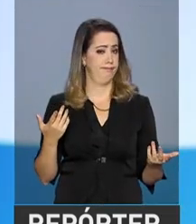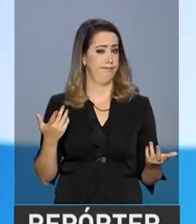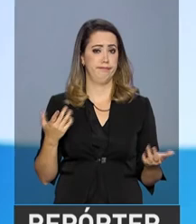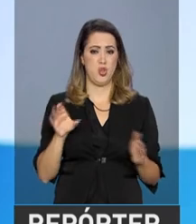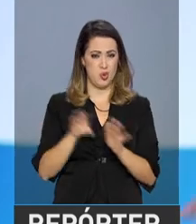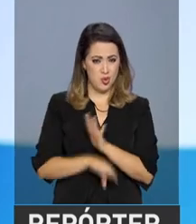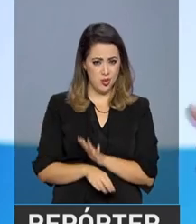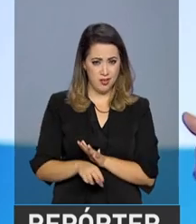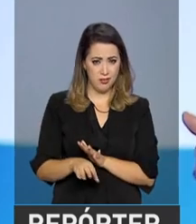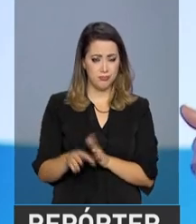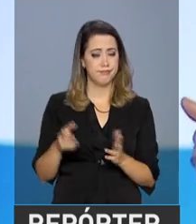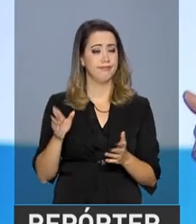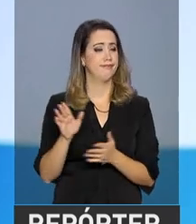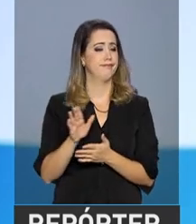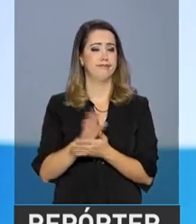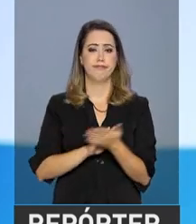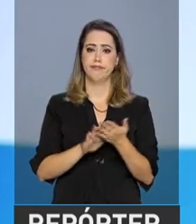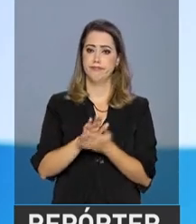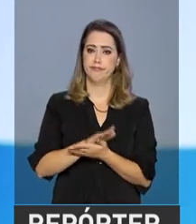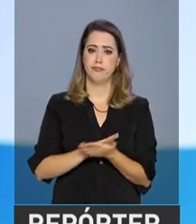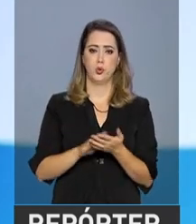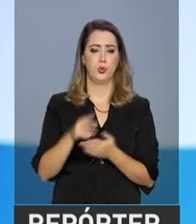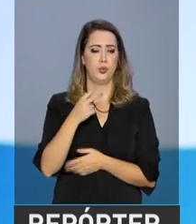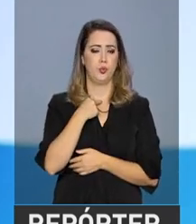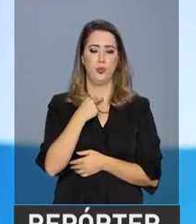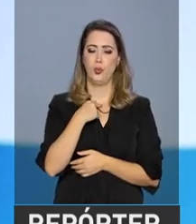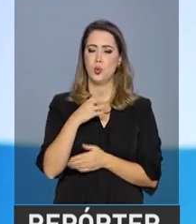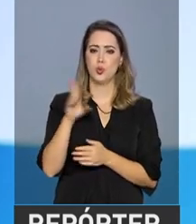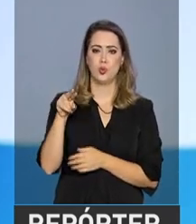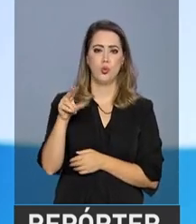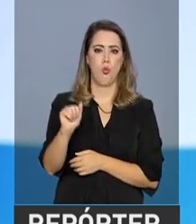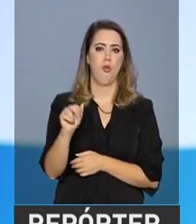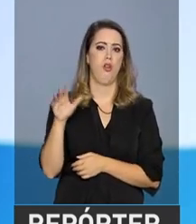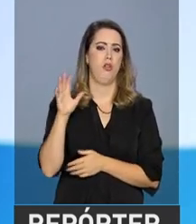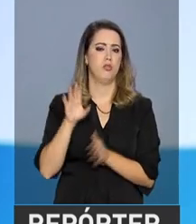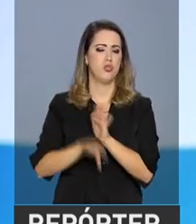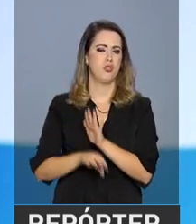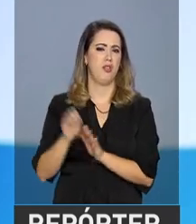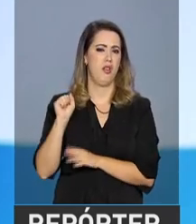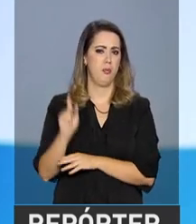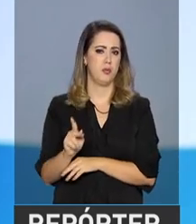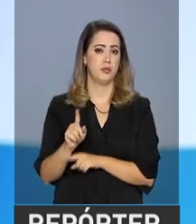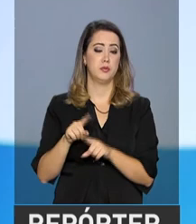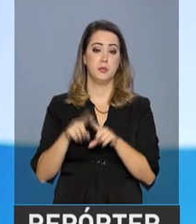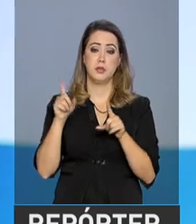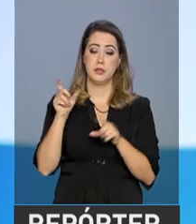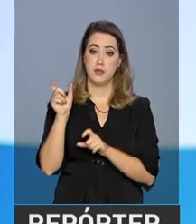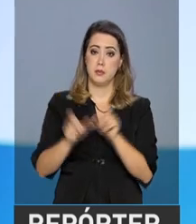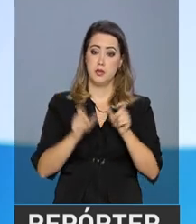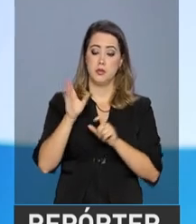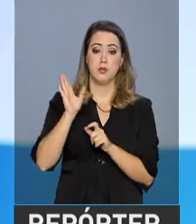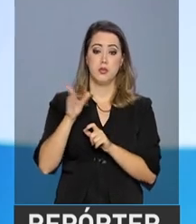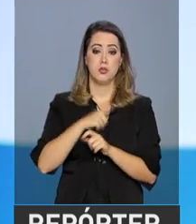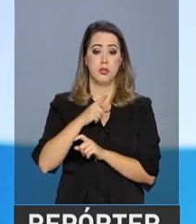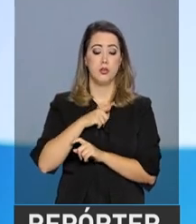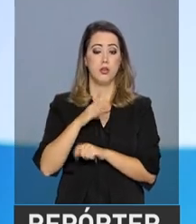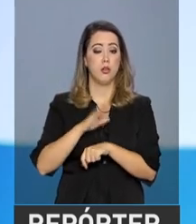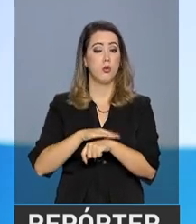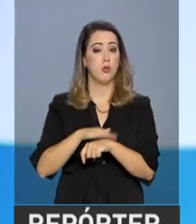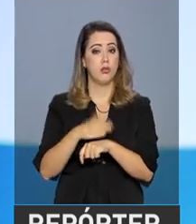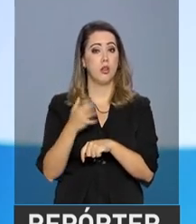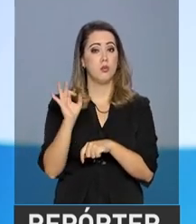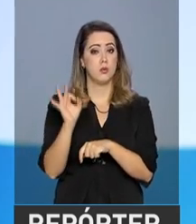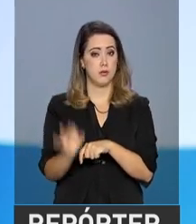absolutamente nada disso. Em primeiro lugar, não se tira a aposentadoria de ninguém. Terceiro ponto, quem já adquiriu o tempo necessário para